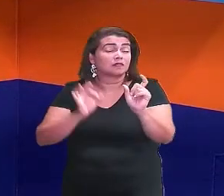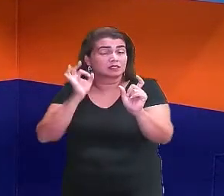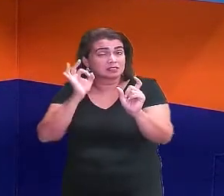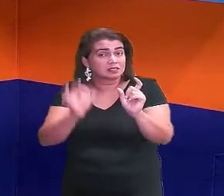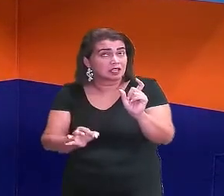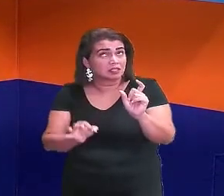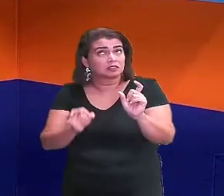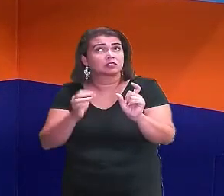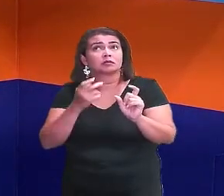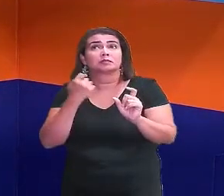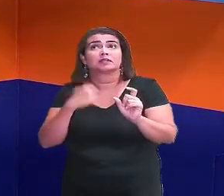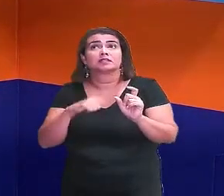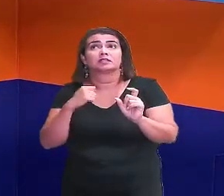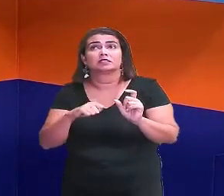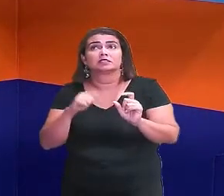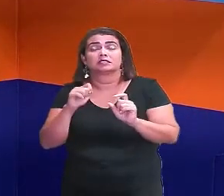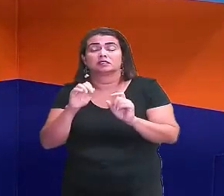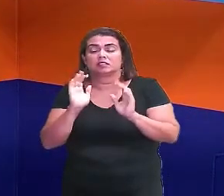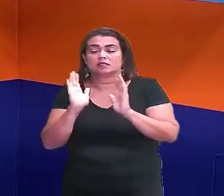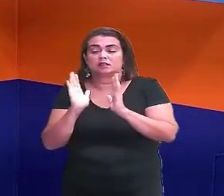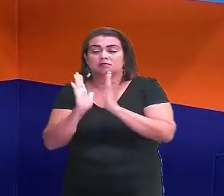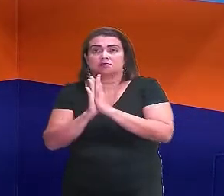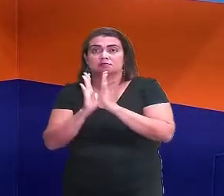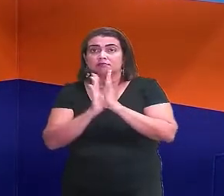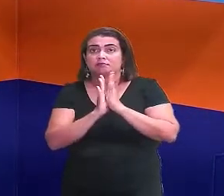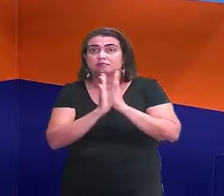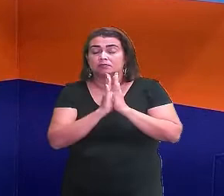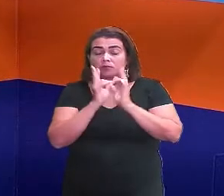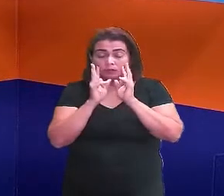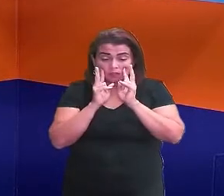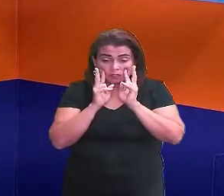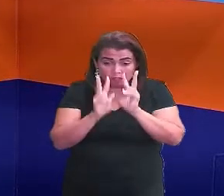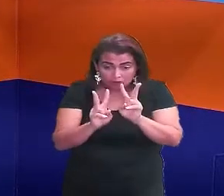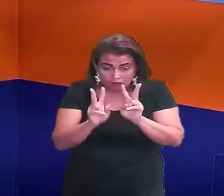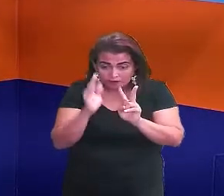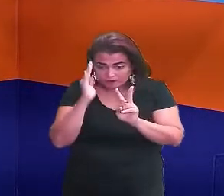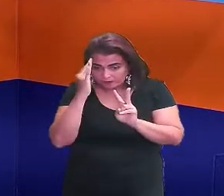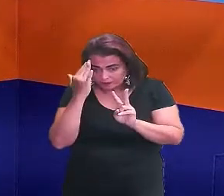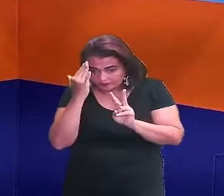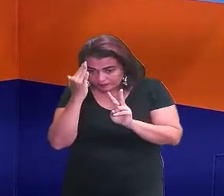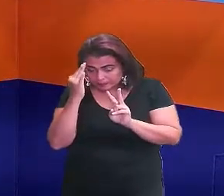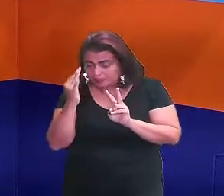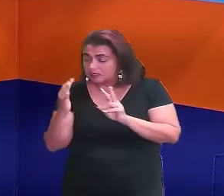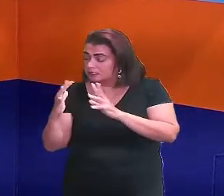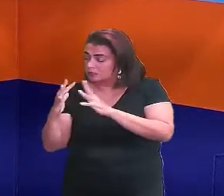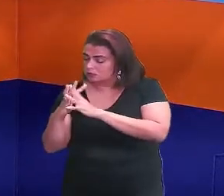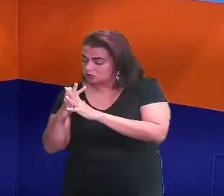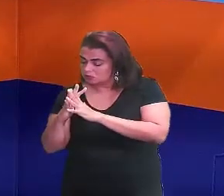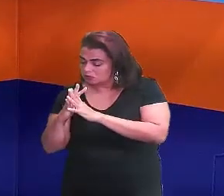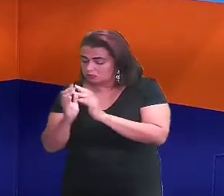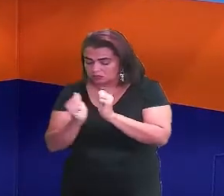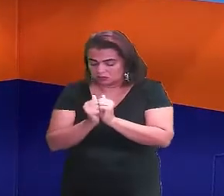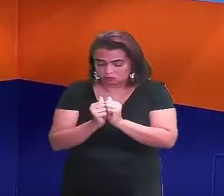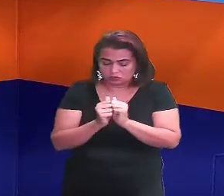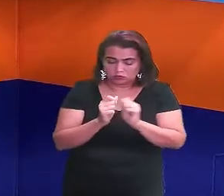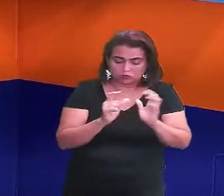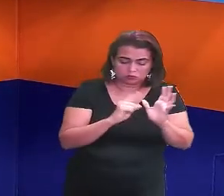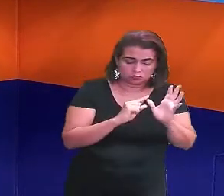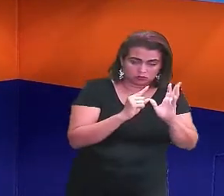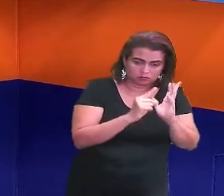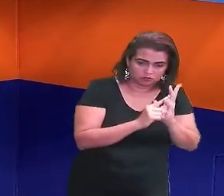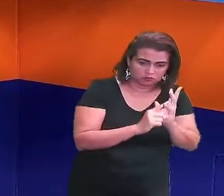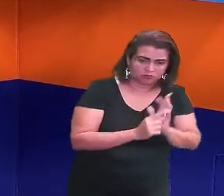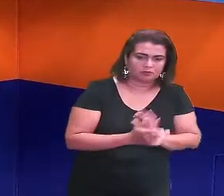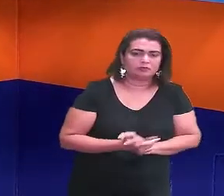gente pronuncia, facilita para a gente que está olhando e entender que não está correto essa forma de separar as